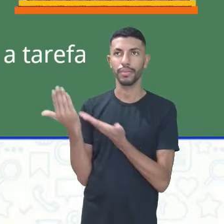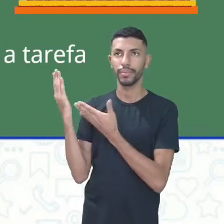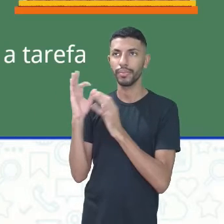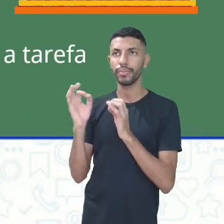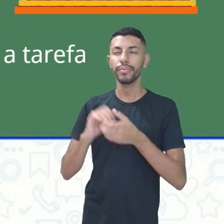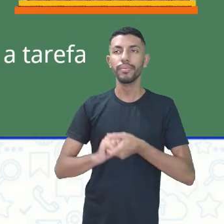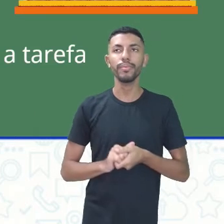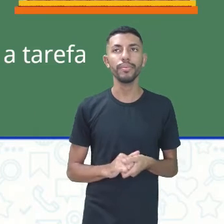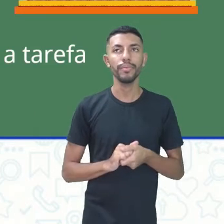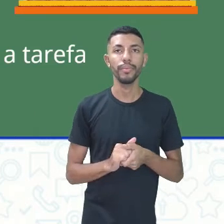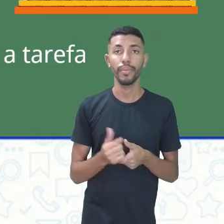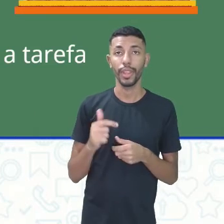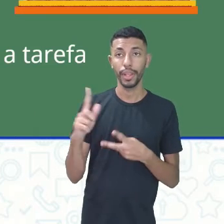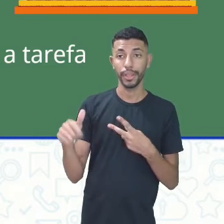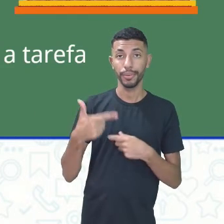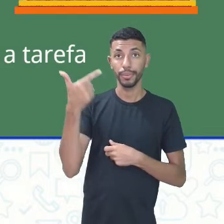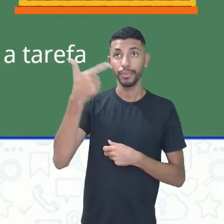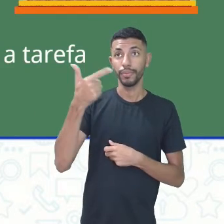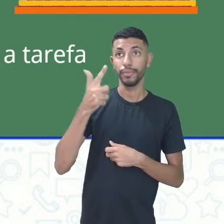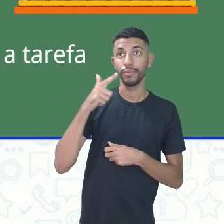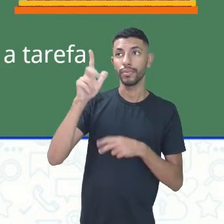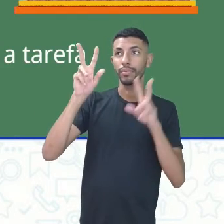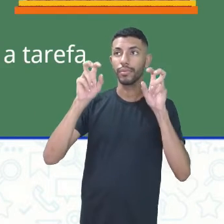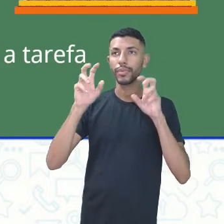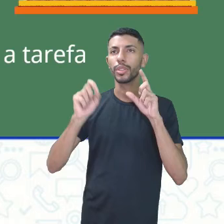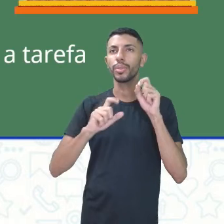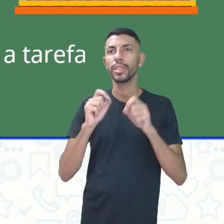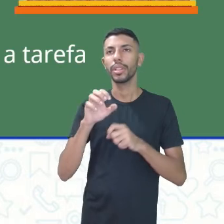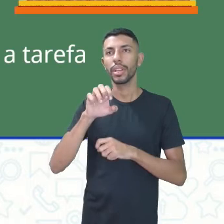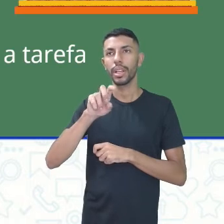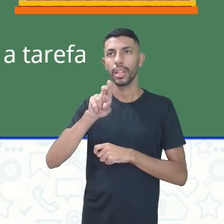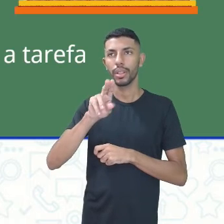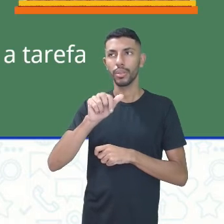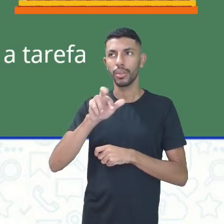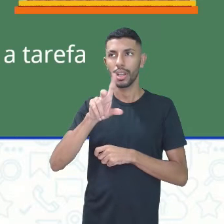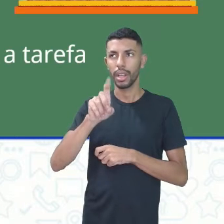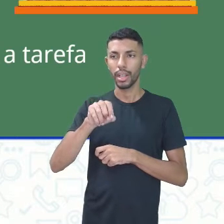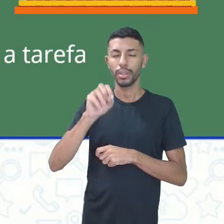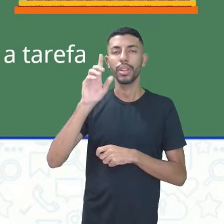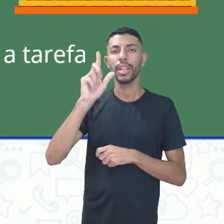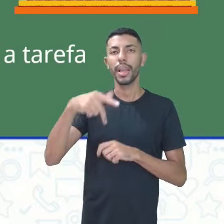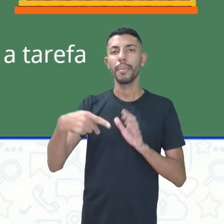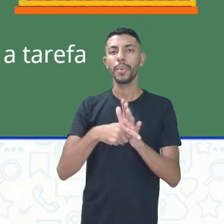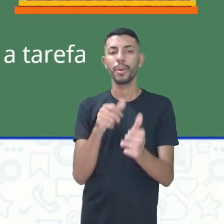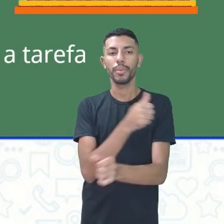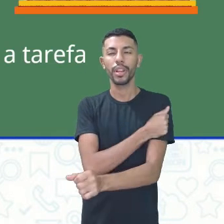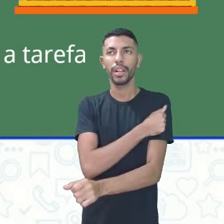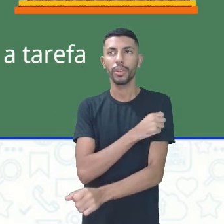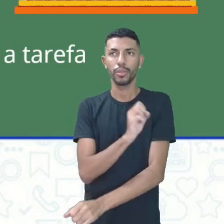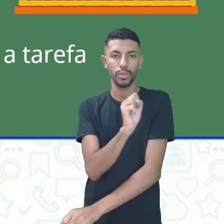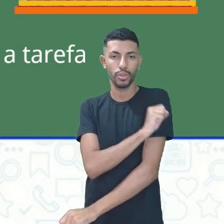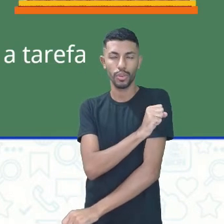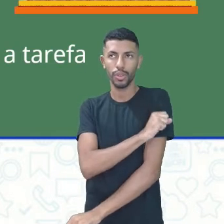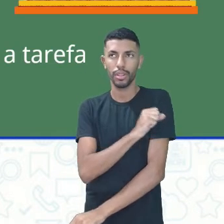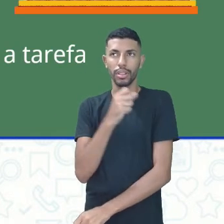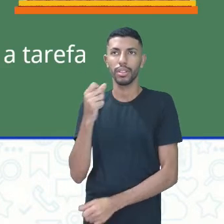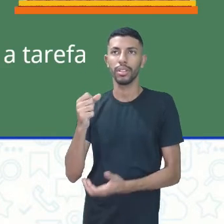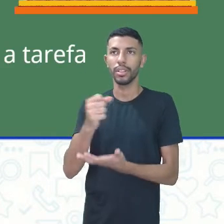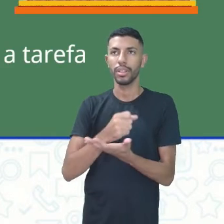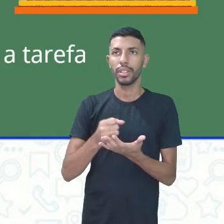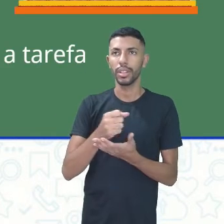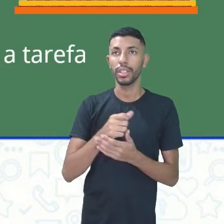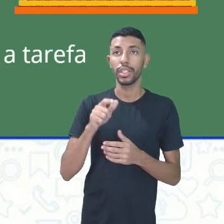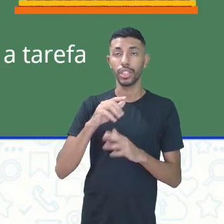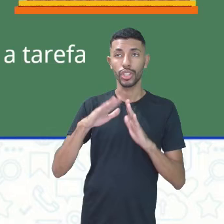Numa segunda situação, vamos pensar, ó, Eduardo, que é aluno do 8º ano do ensino fundamental da